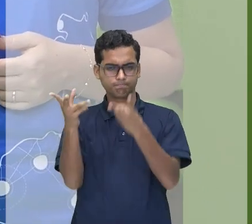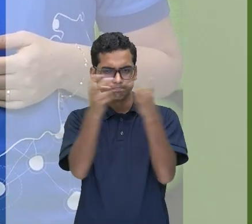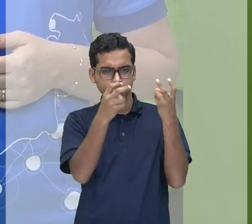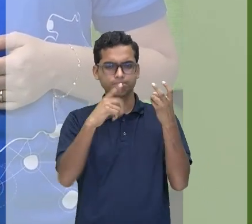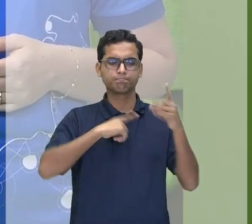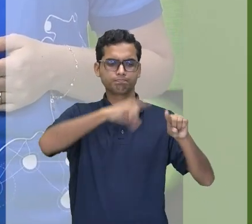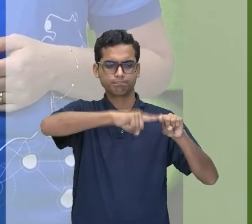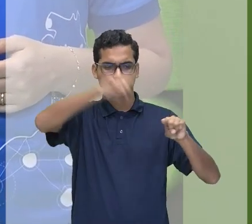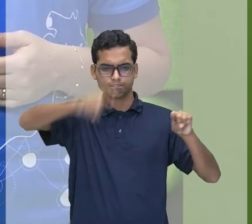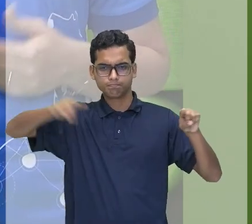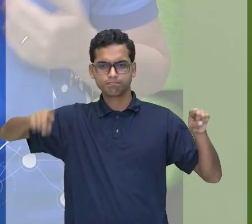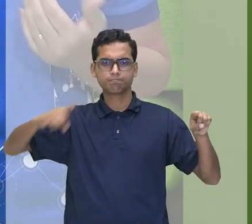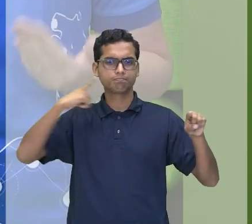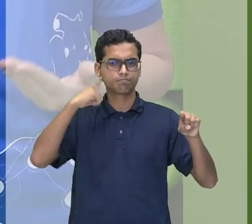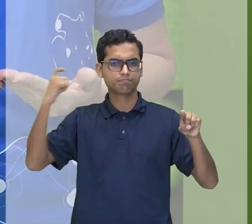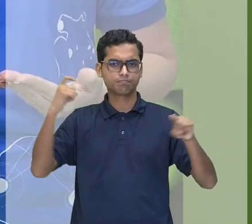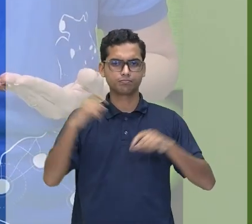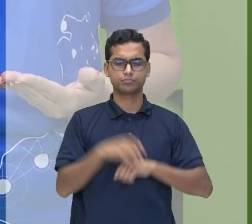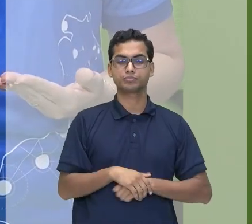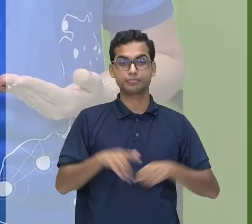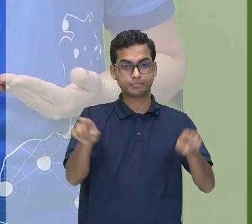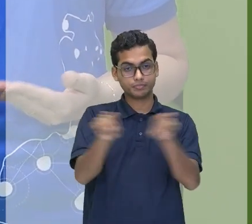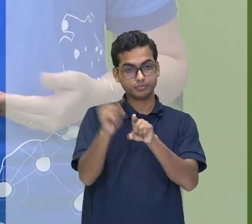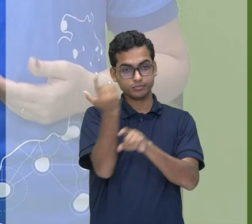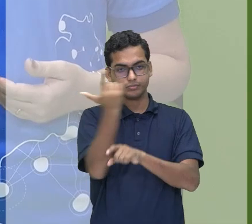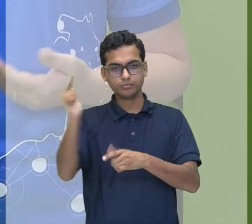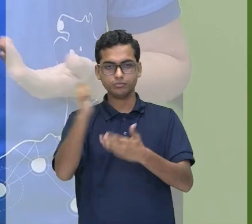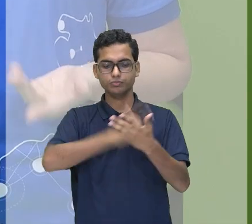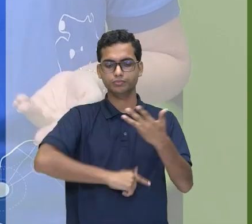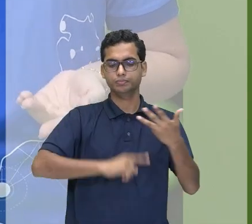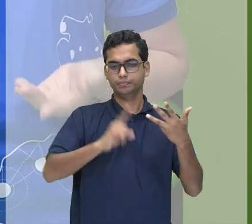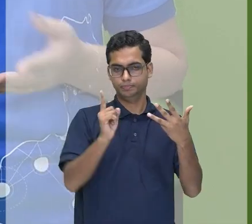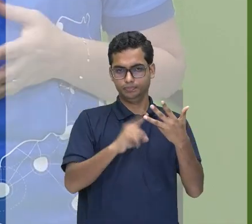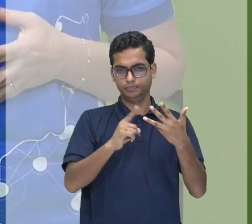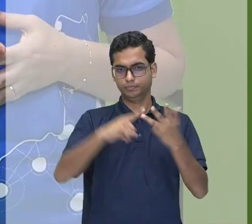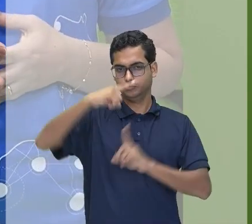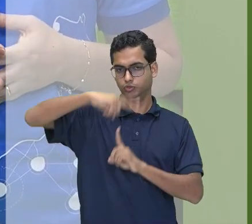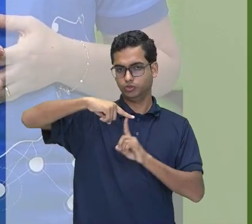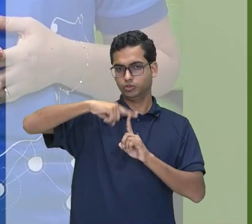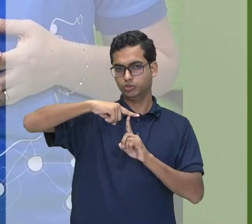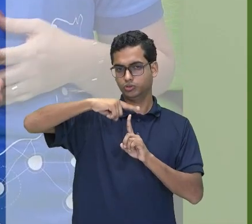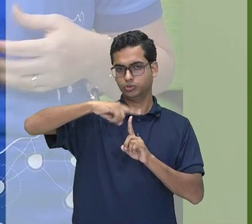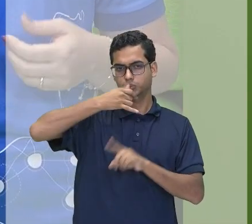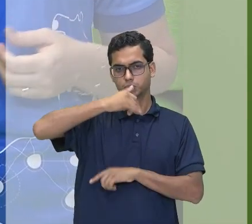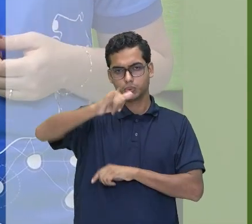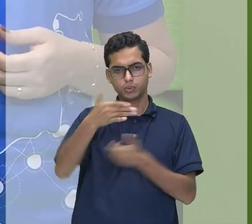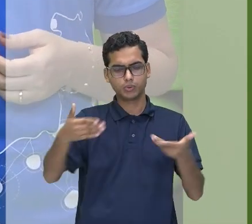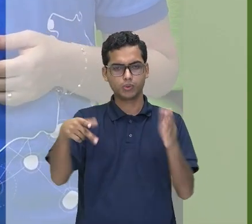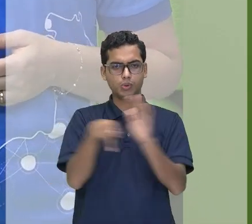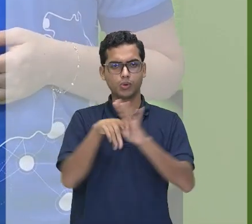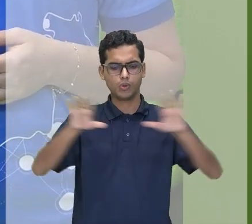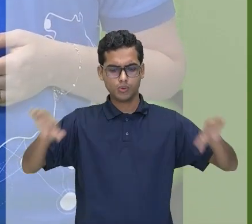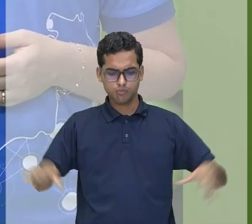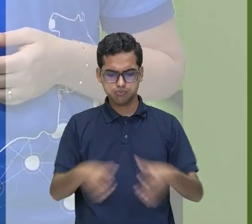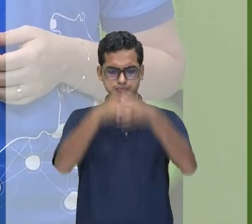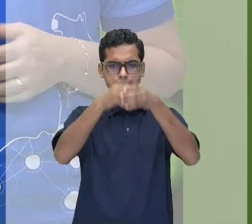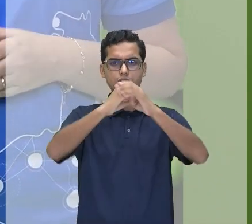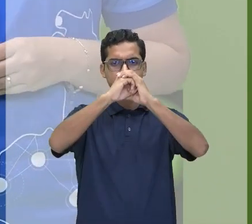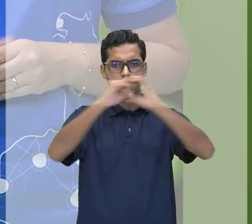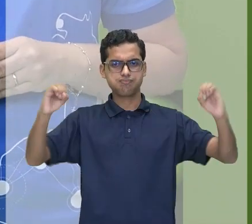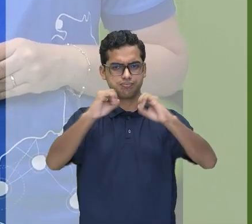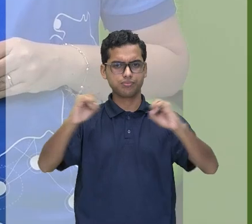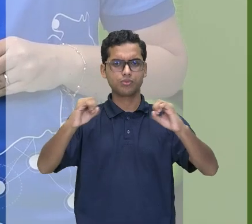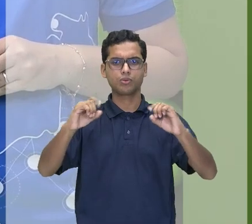dessas ondas sonoras. A próxima energia, né, ou seja, tipo de energia que nós vamos verificar é a energia